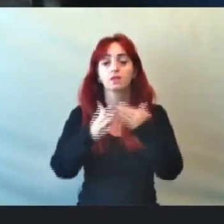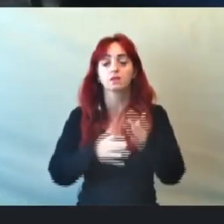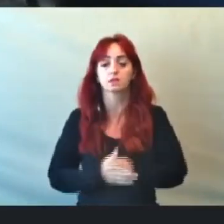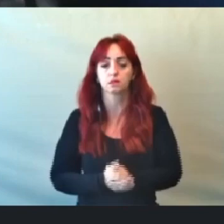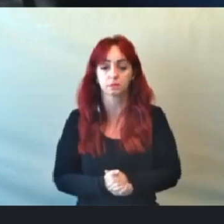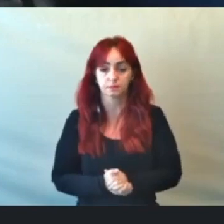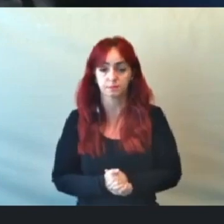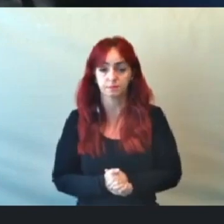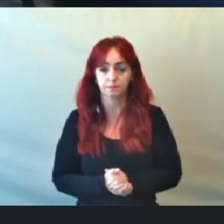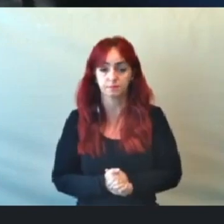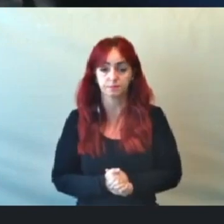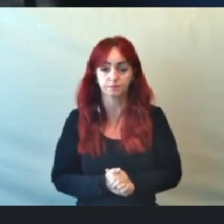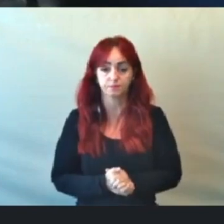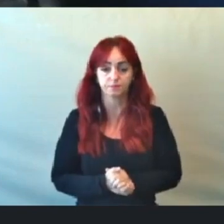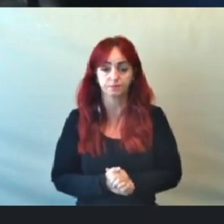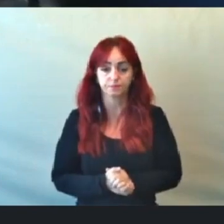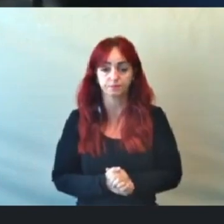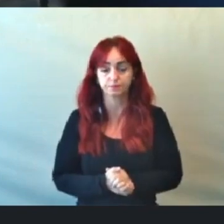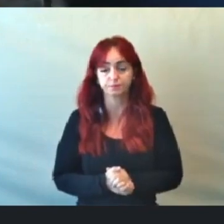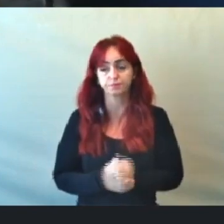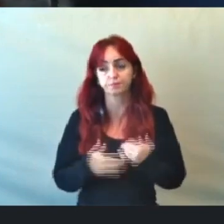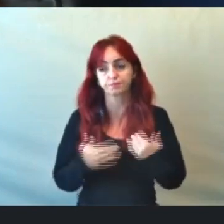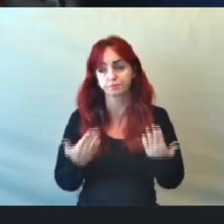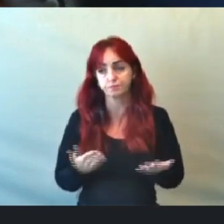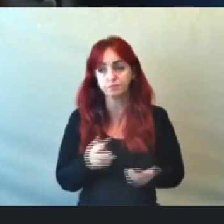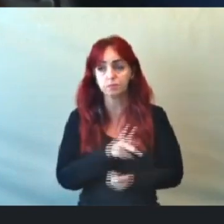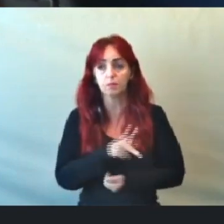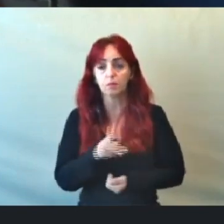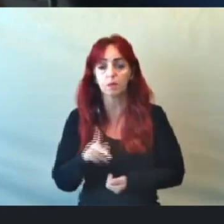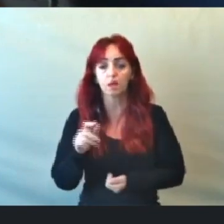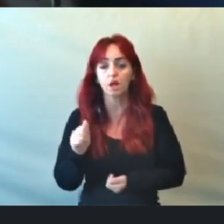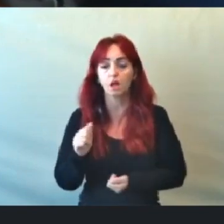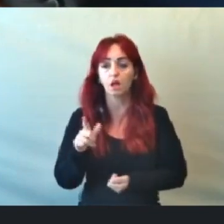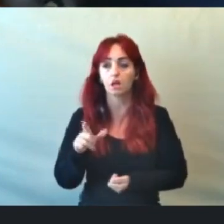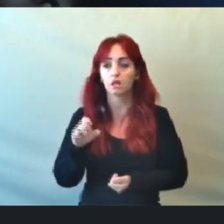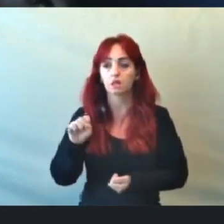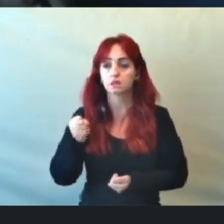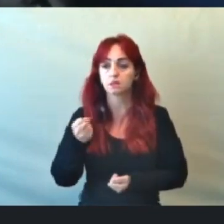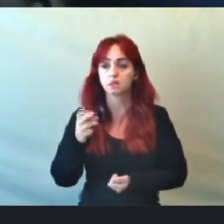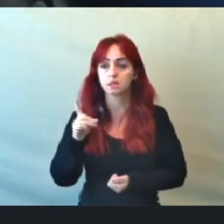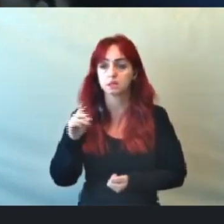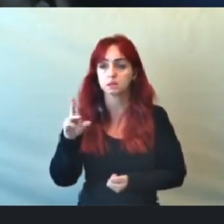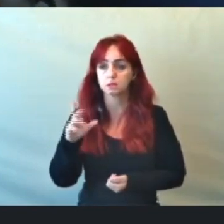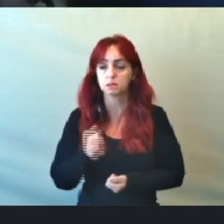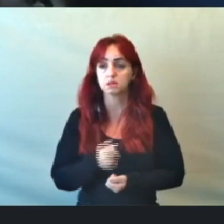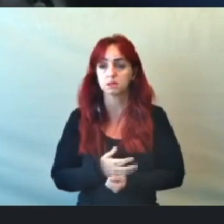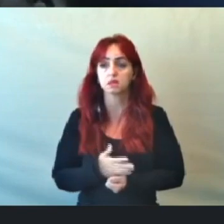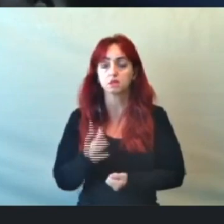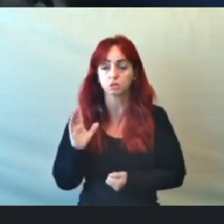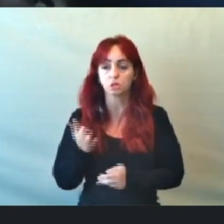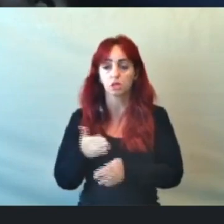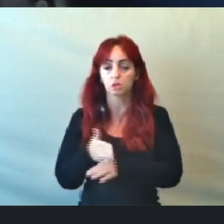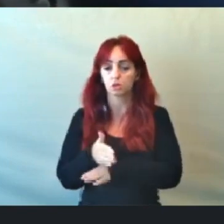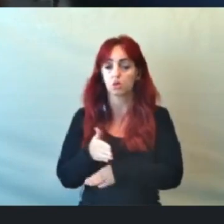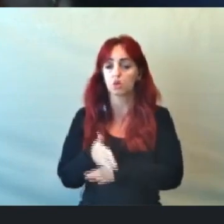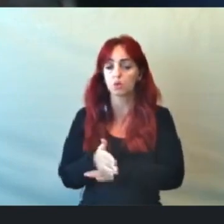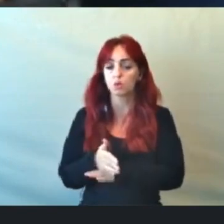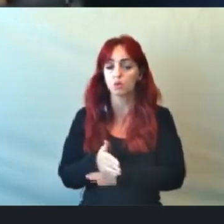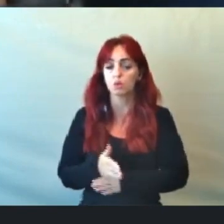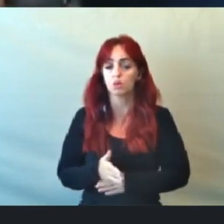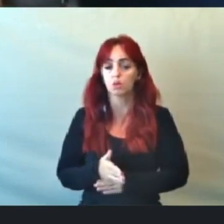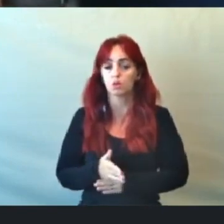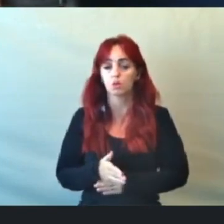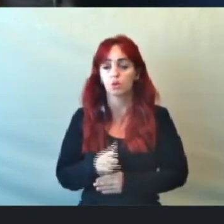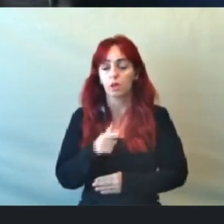A professora Alessandra Gianni acaba de entrar, ela trabalha na área